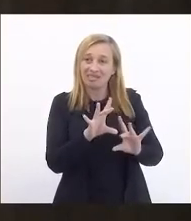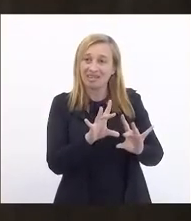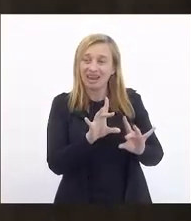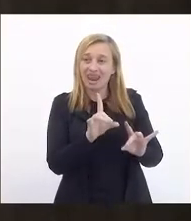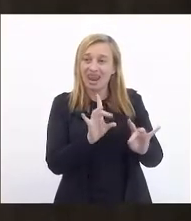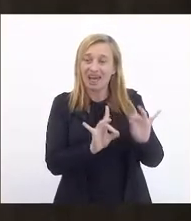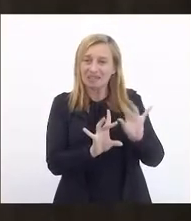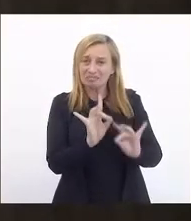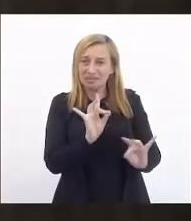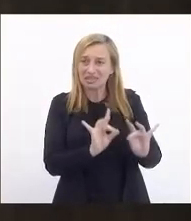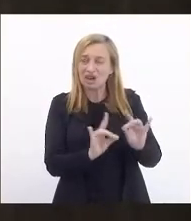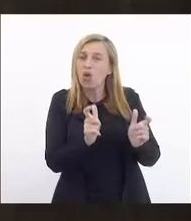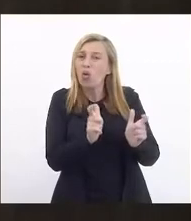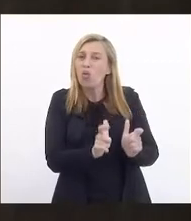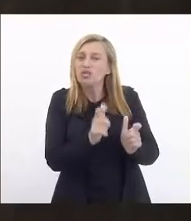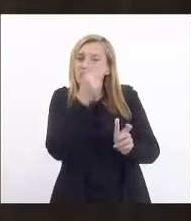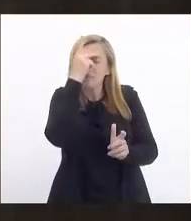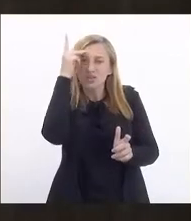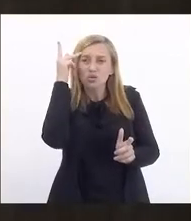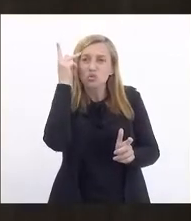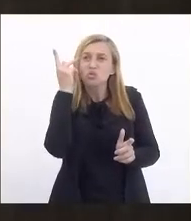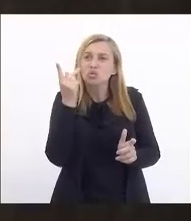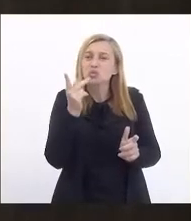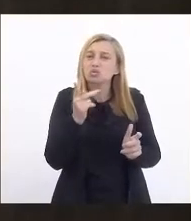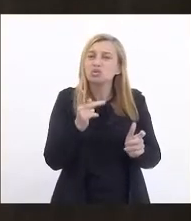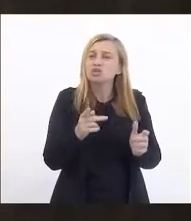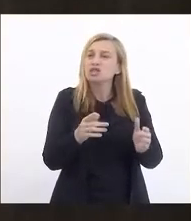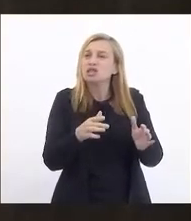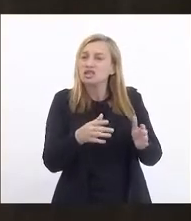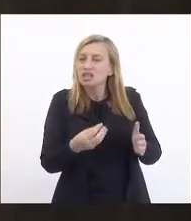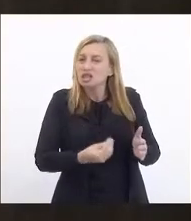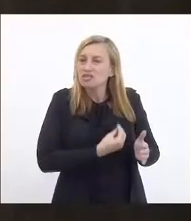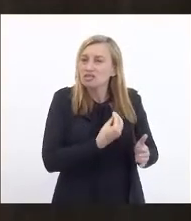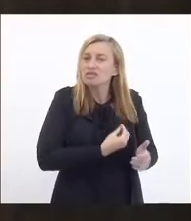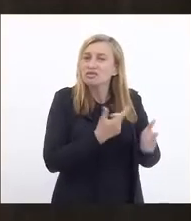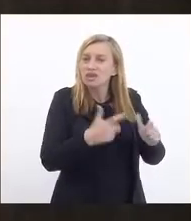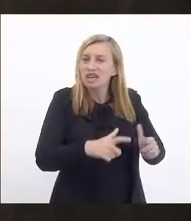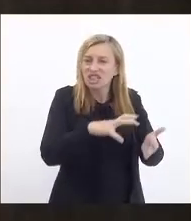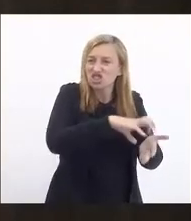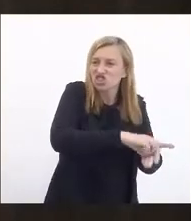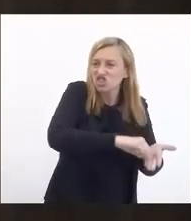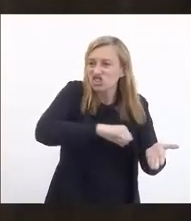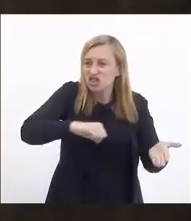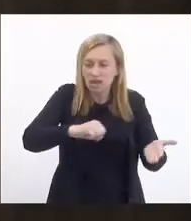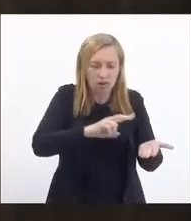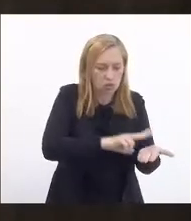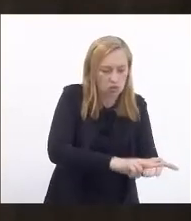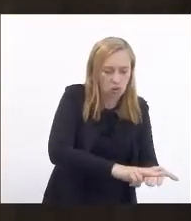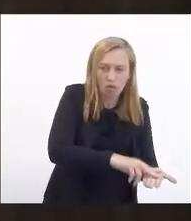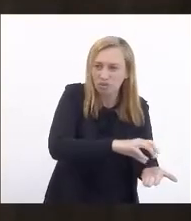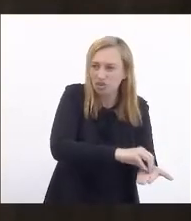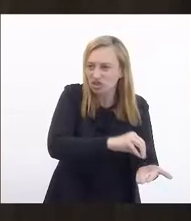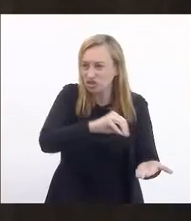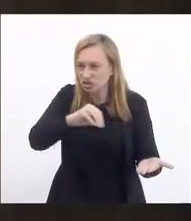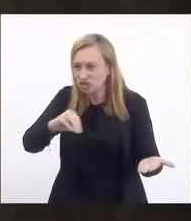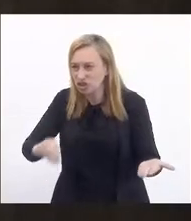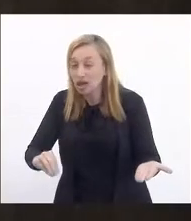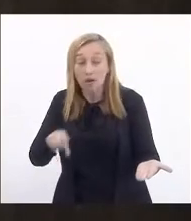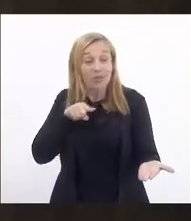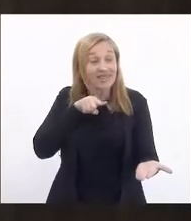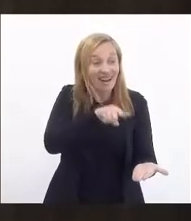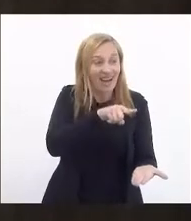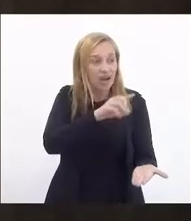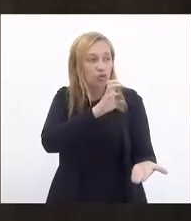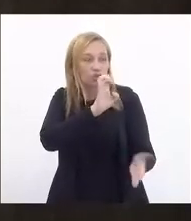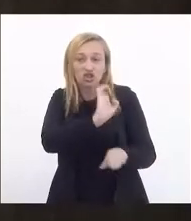onde pessoas da comunidade tiveram que retirar os corpos porque lá o estado